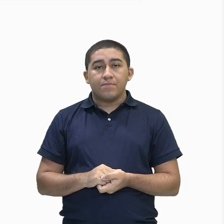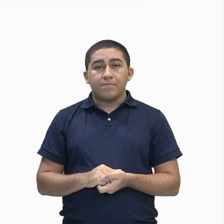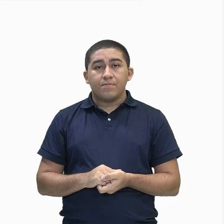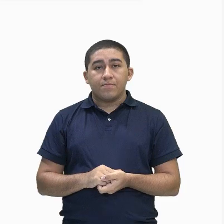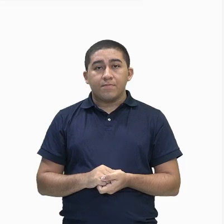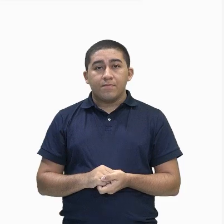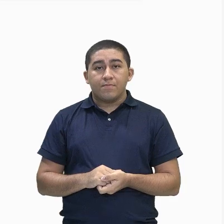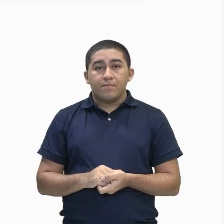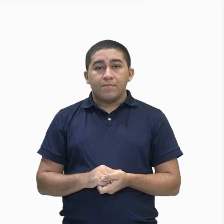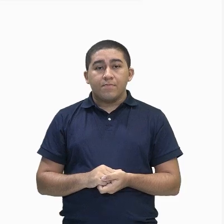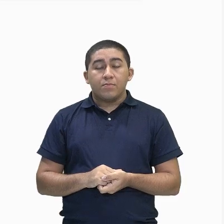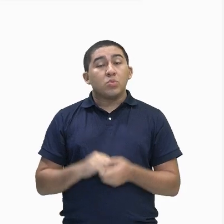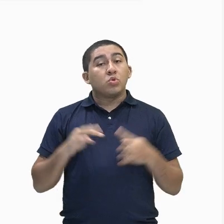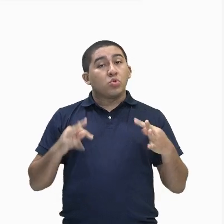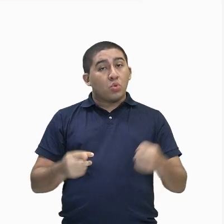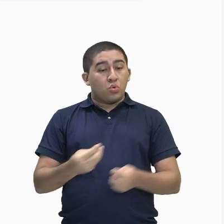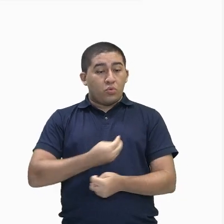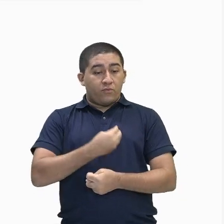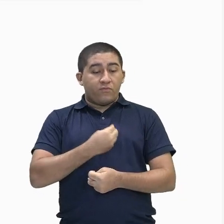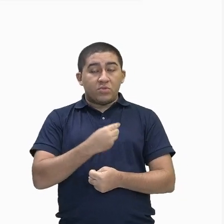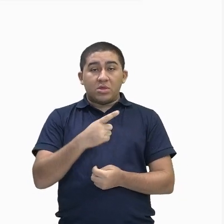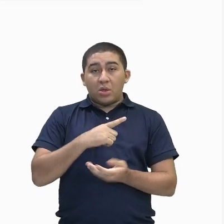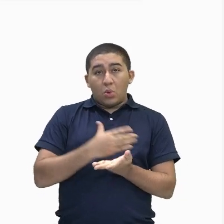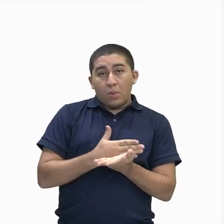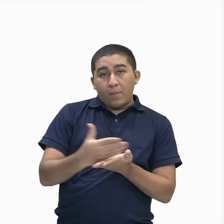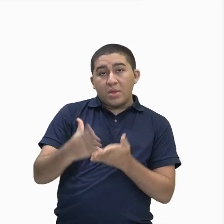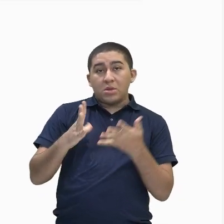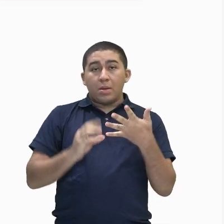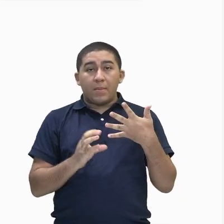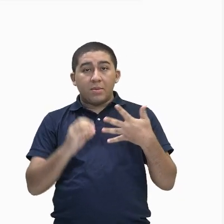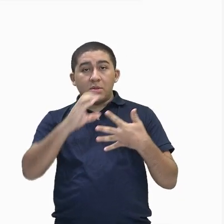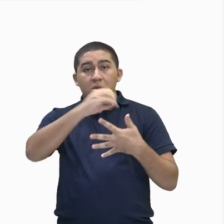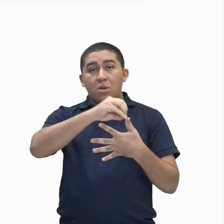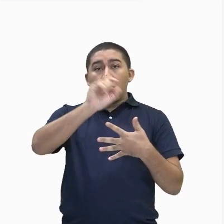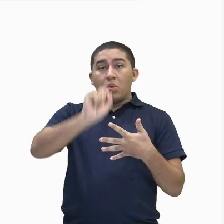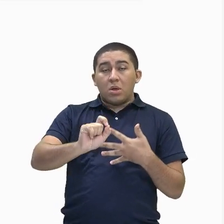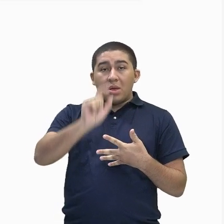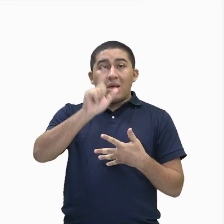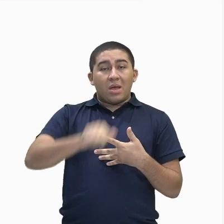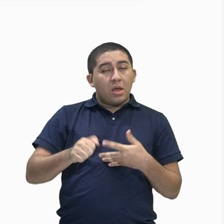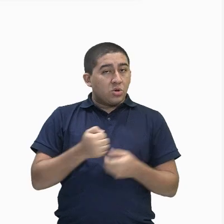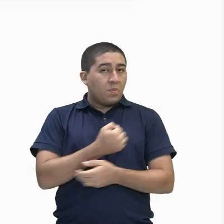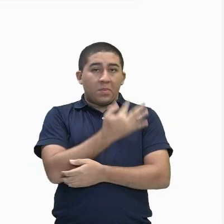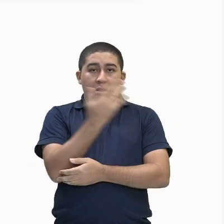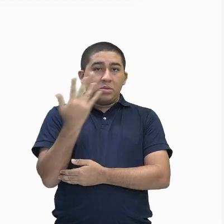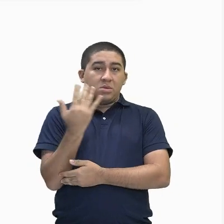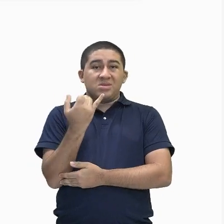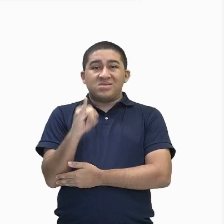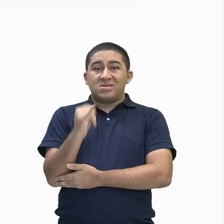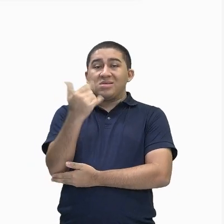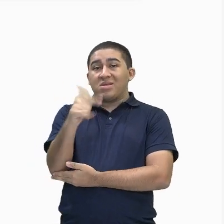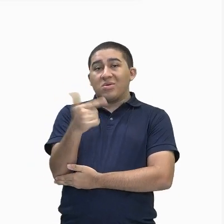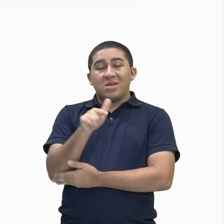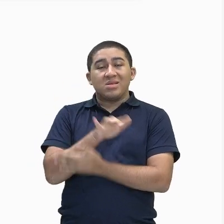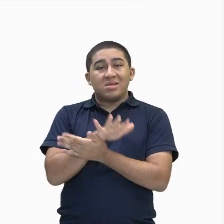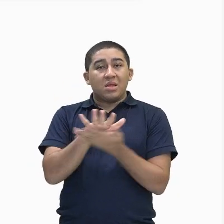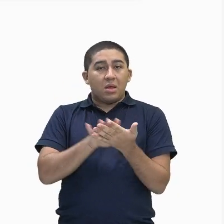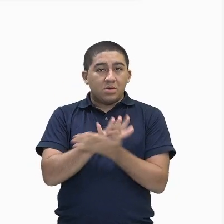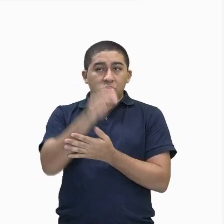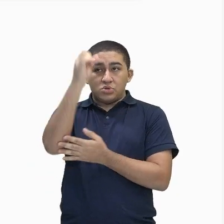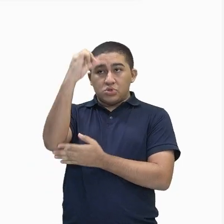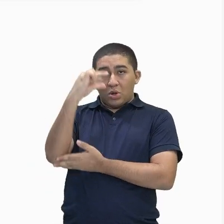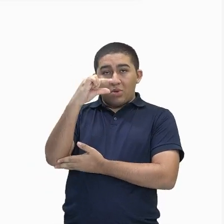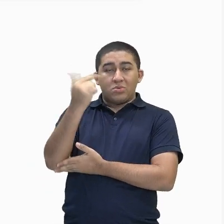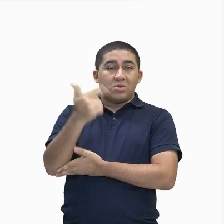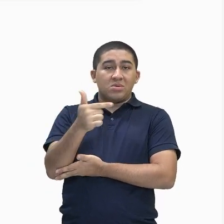vivos, eles têm o início da sua cadeia alimentar baseado num ser fotossintetizante. E se não houvesse a emissão solar, nós não teríamos